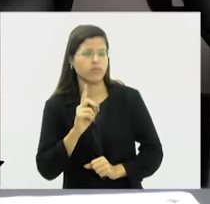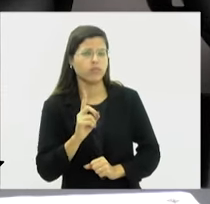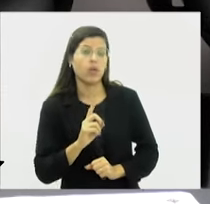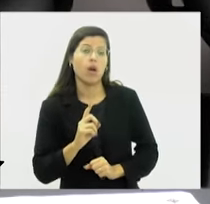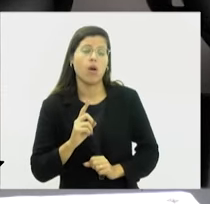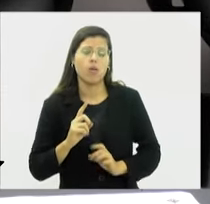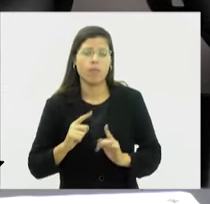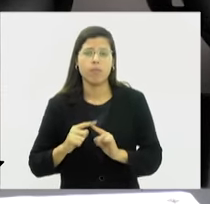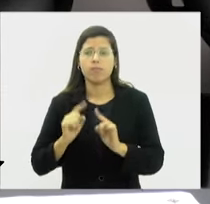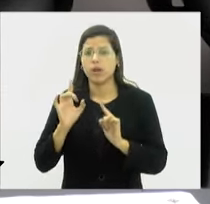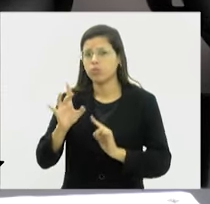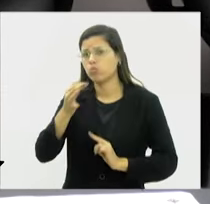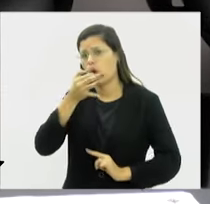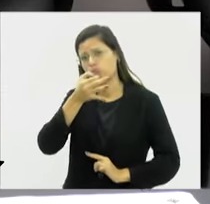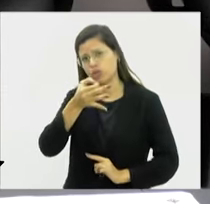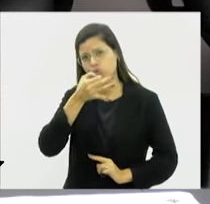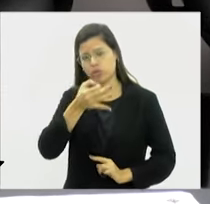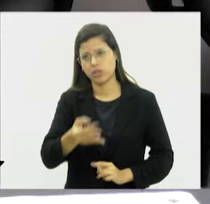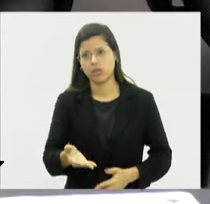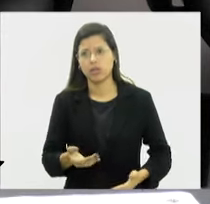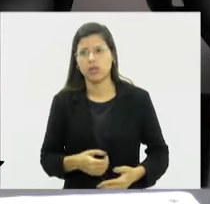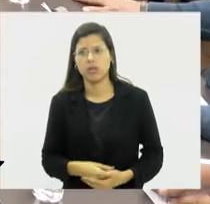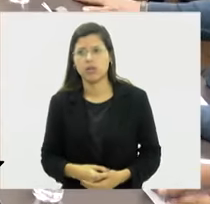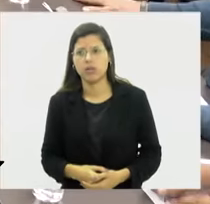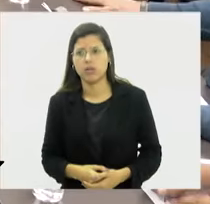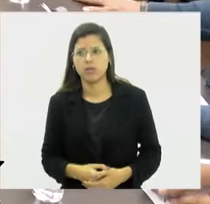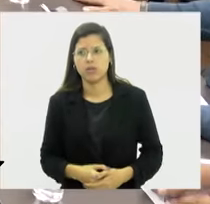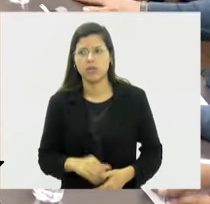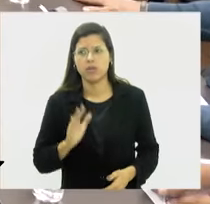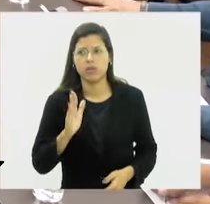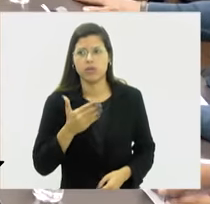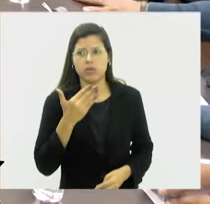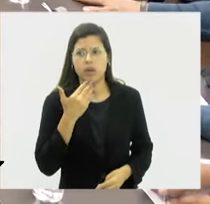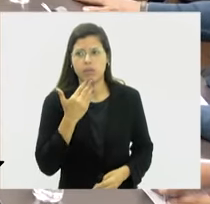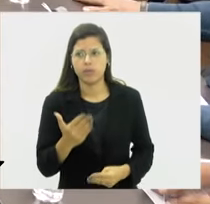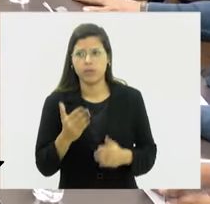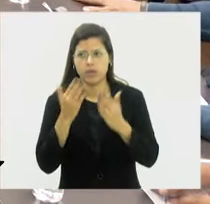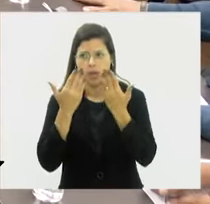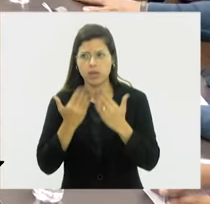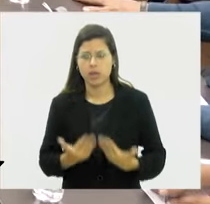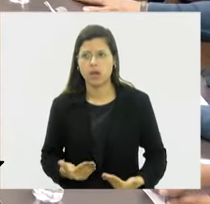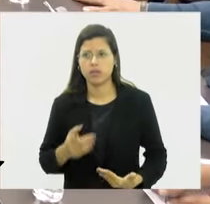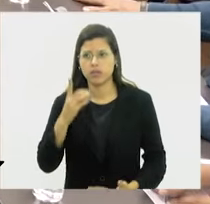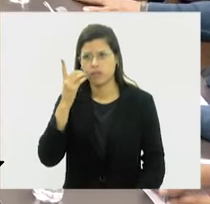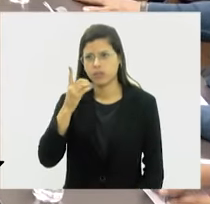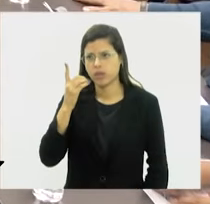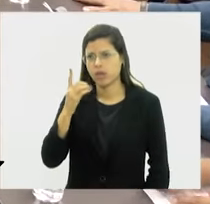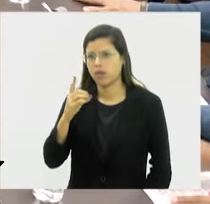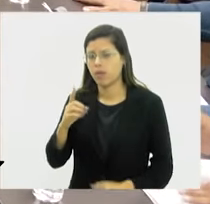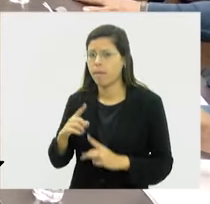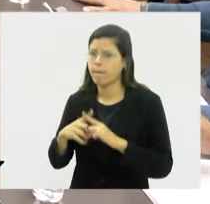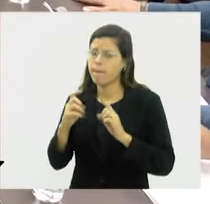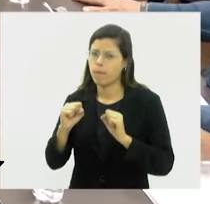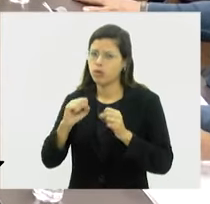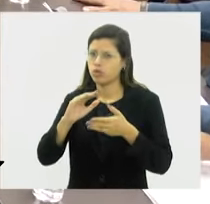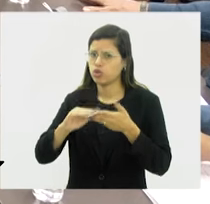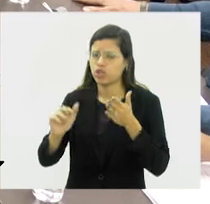é uma mera sugestão. Eu já pedi vista, deputado. Mas eu posso retirar como relator. Se Vossa